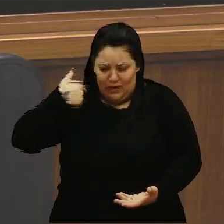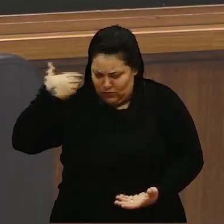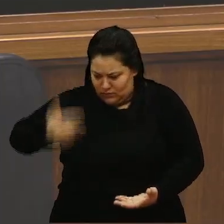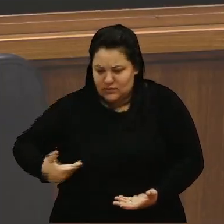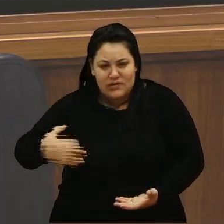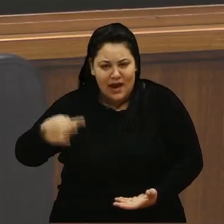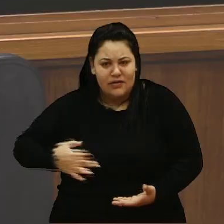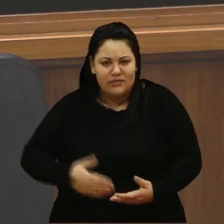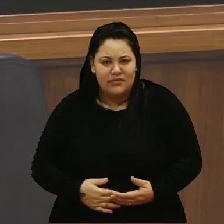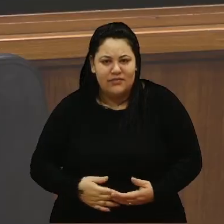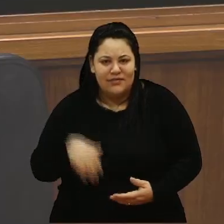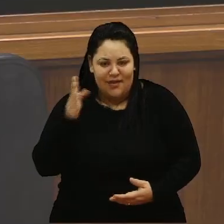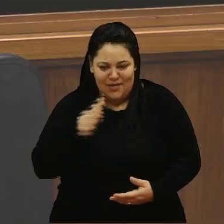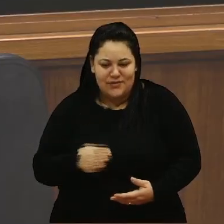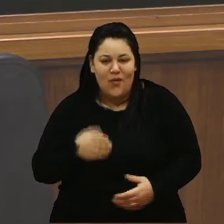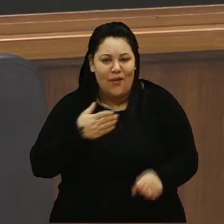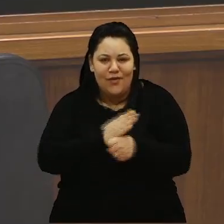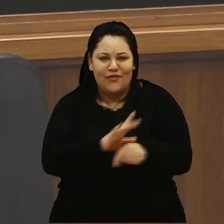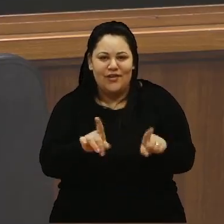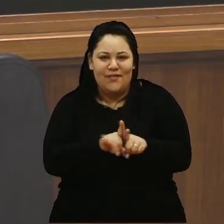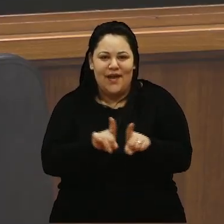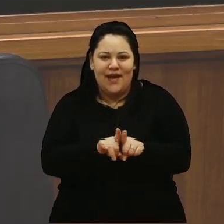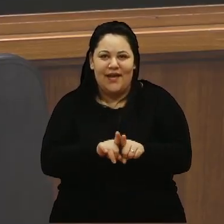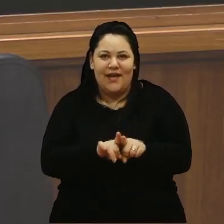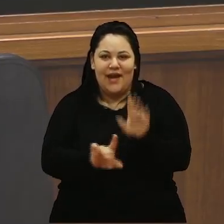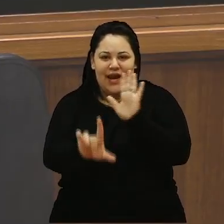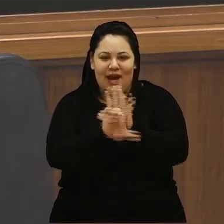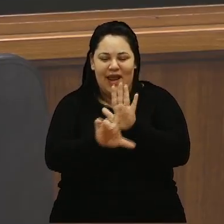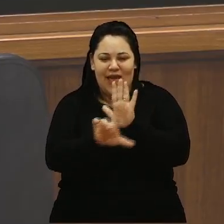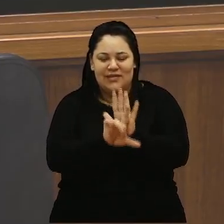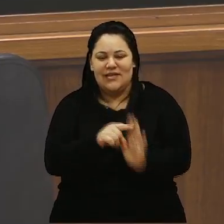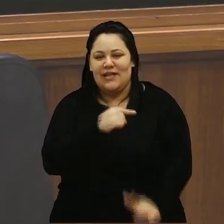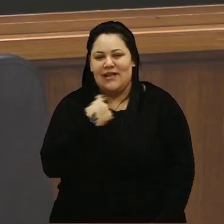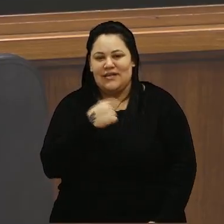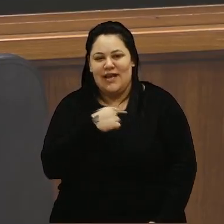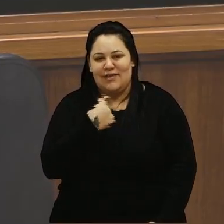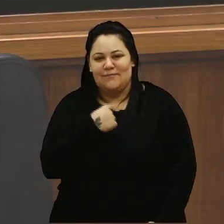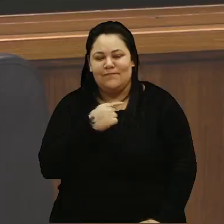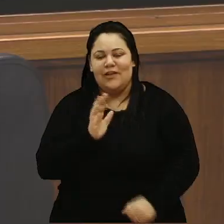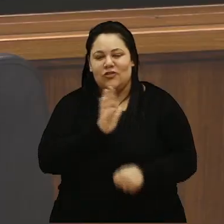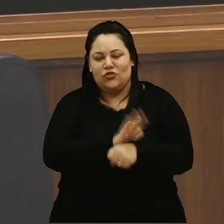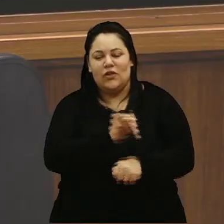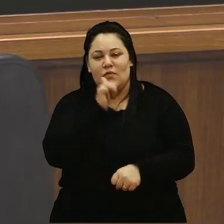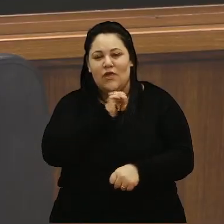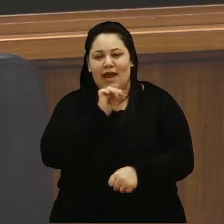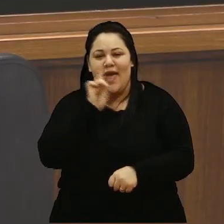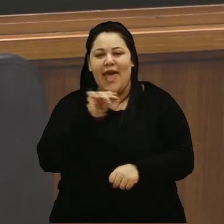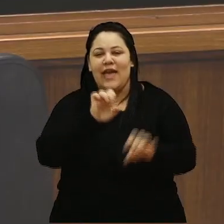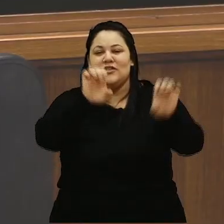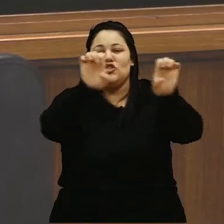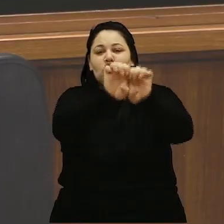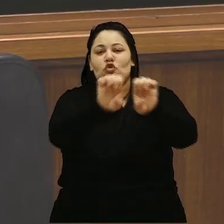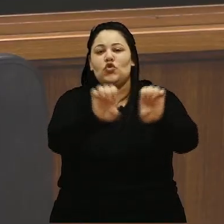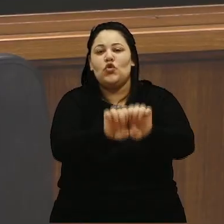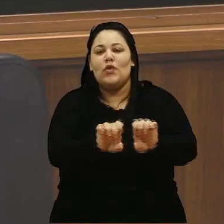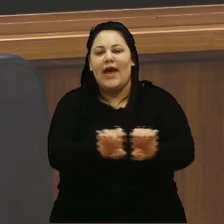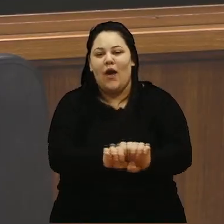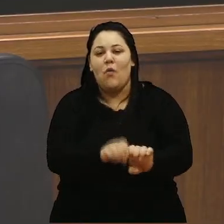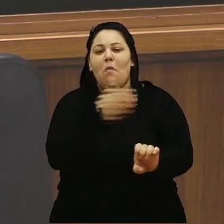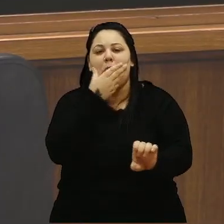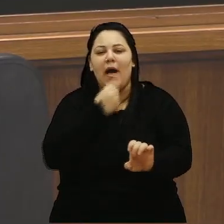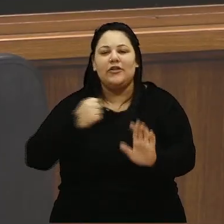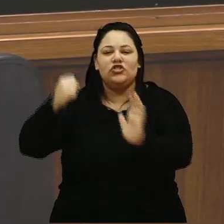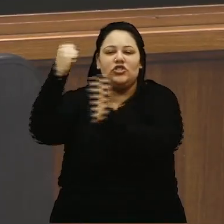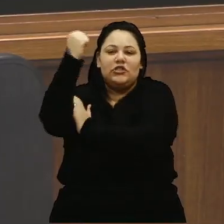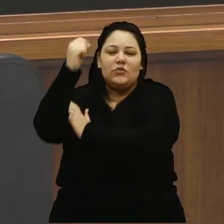Brasil aprovou leis de forma tardia que beneficiam as mulheres. É estrutural o machismo que nós vivemos. É